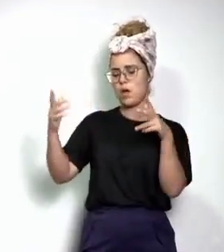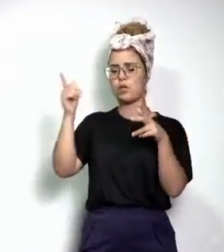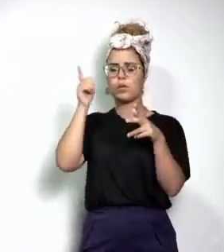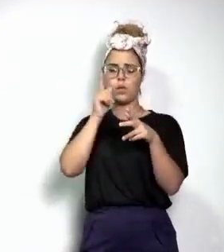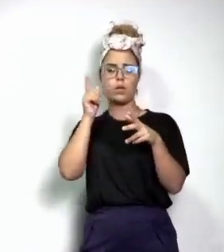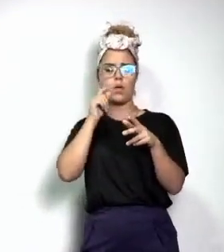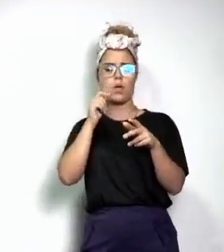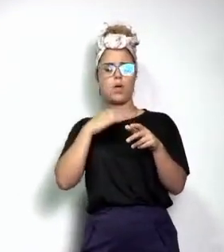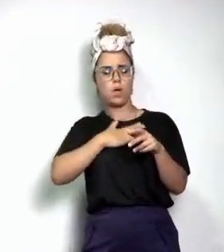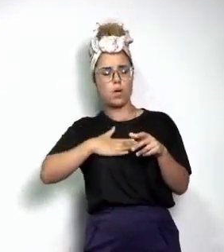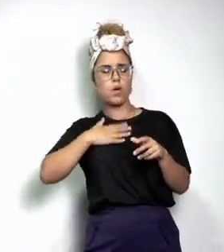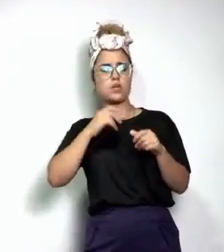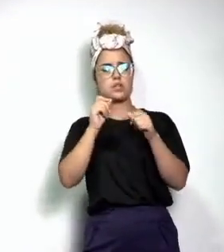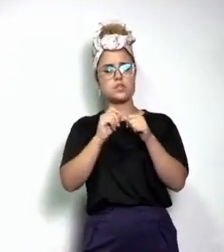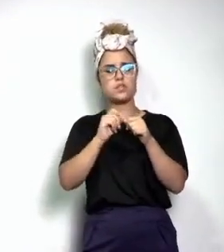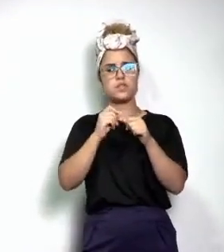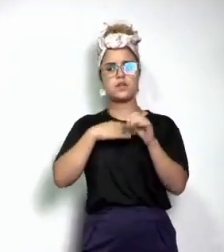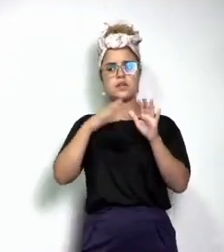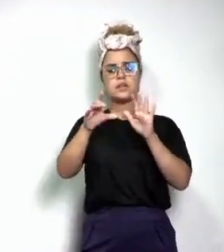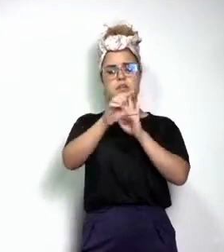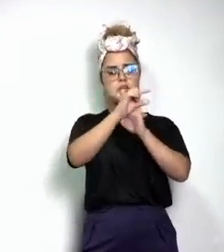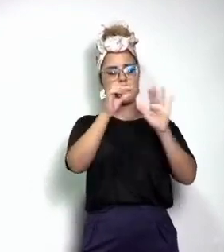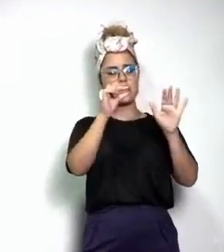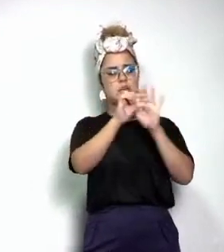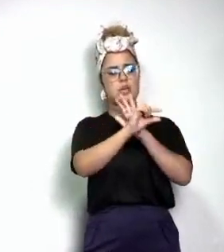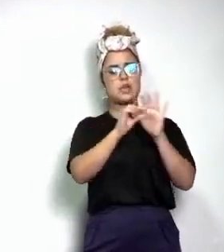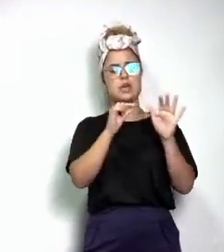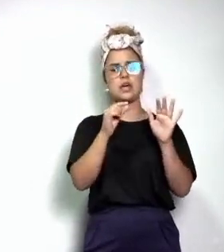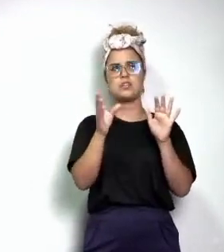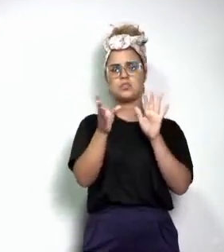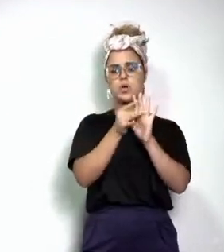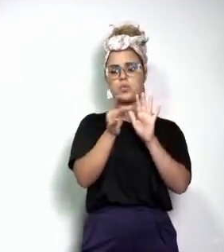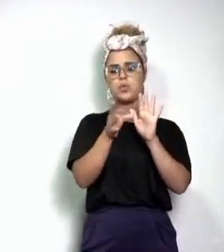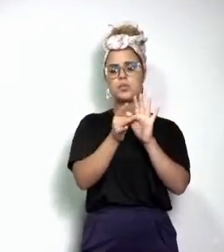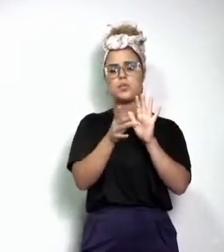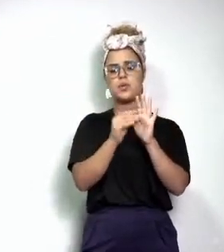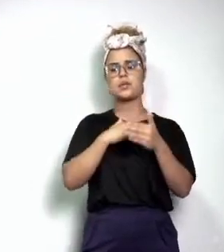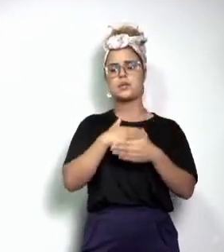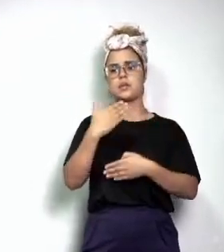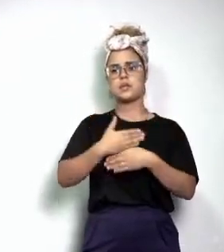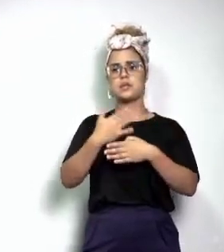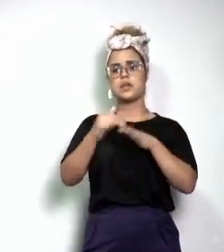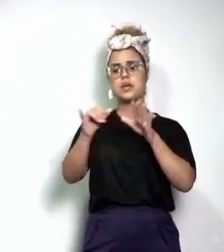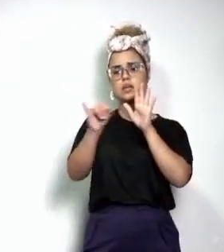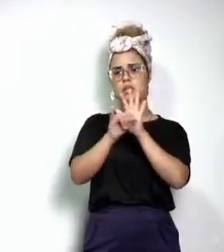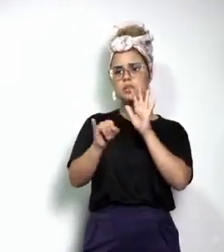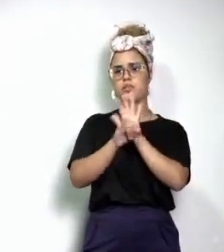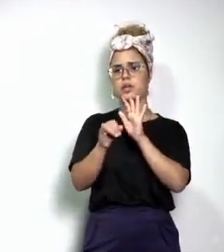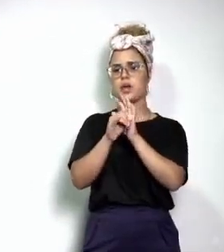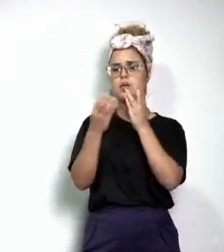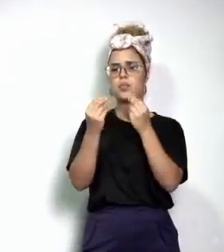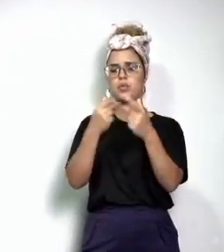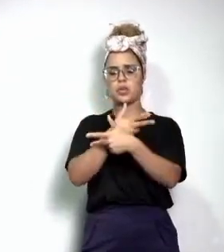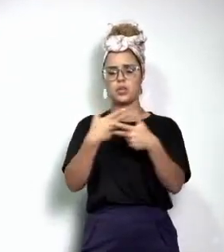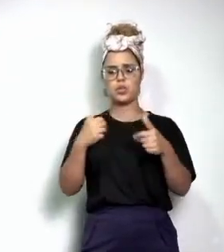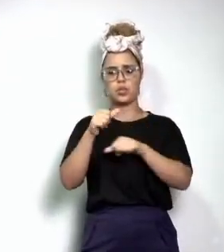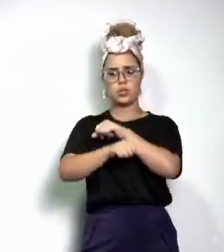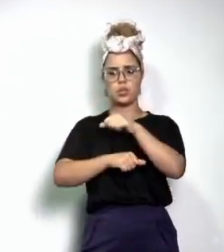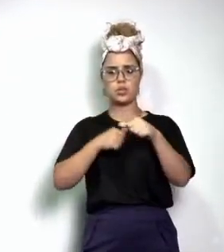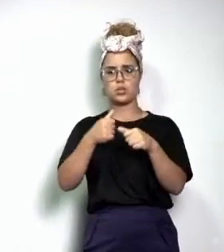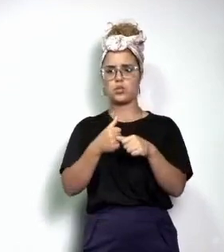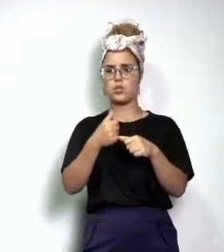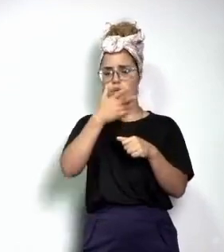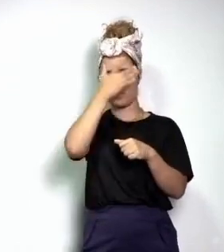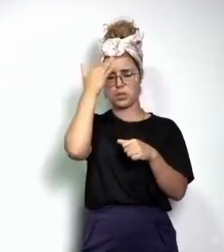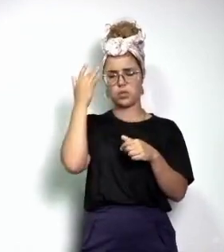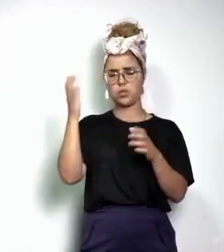gosta de fazer adesivos para colocar nessa parte da claquete e identificar muitas outras cabeças de